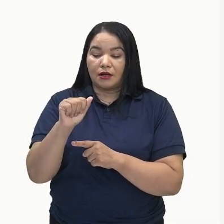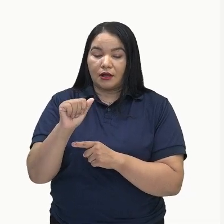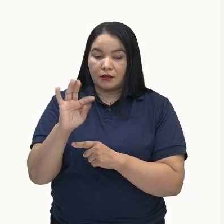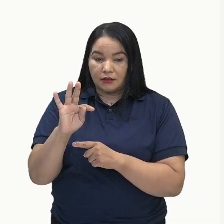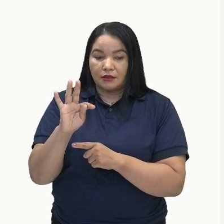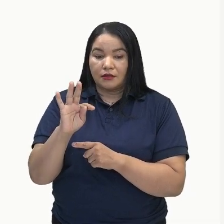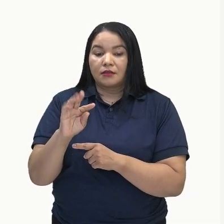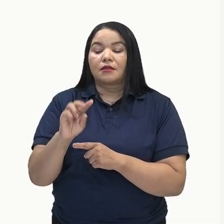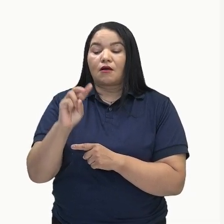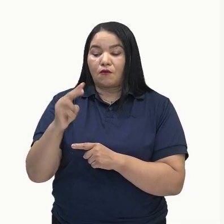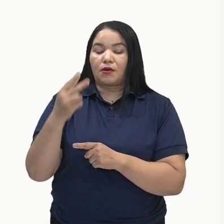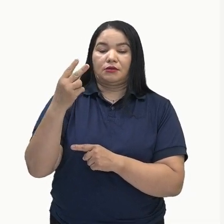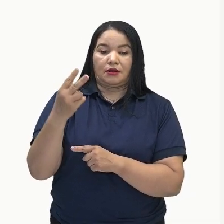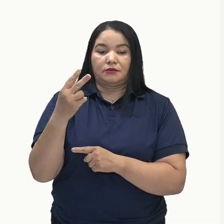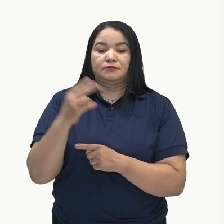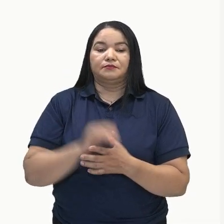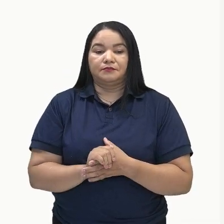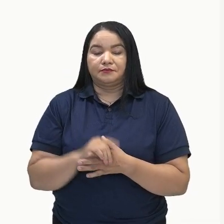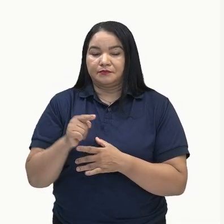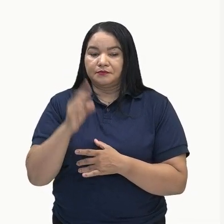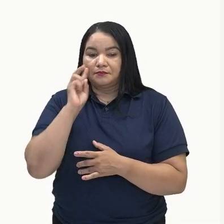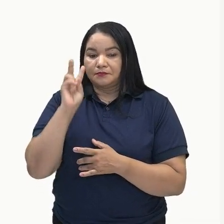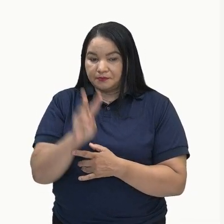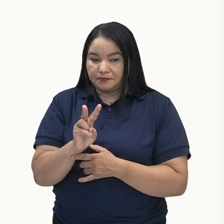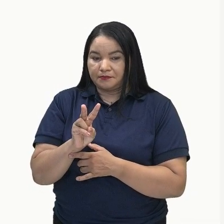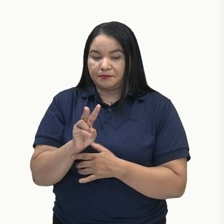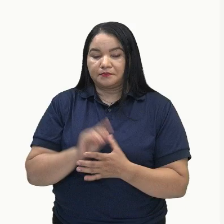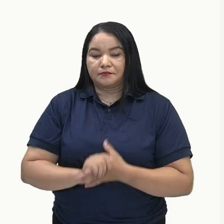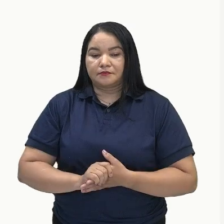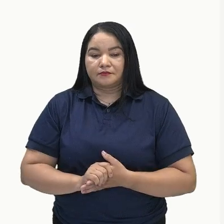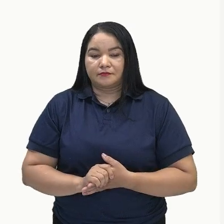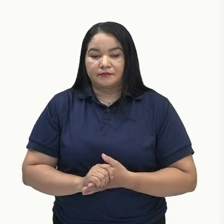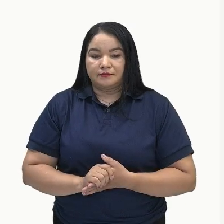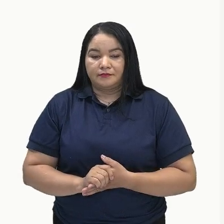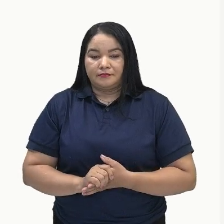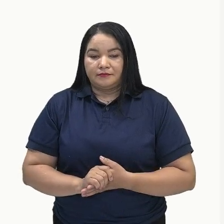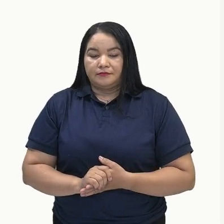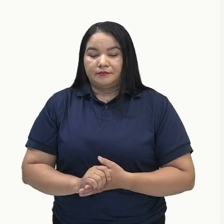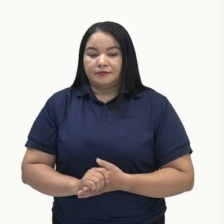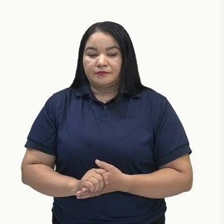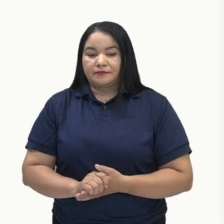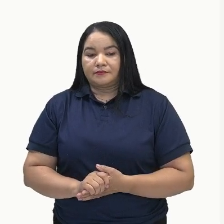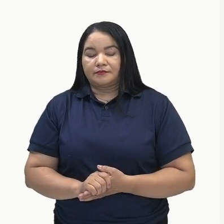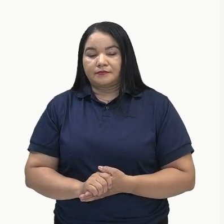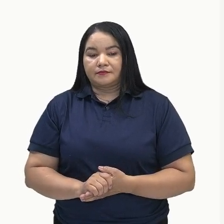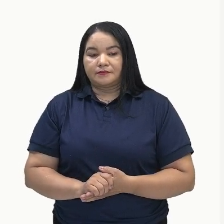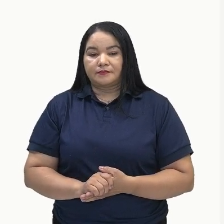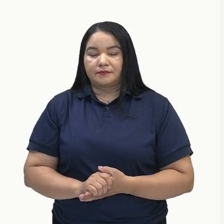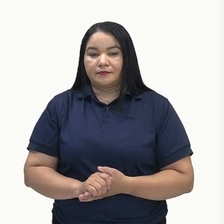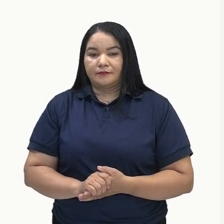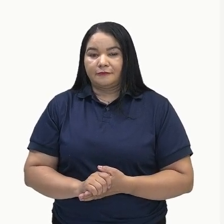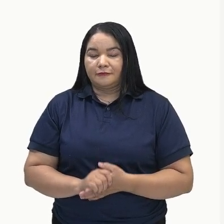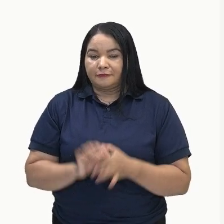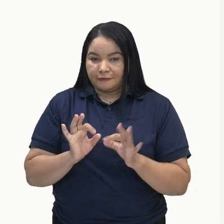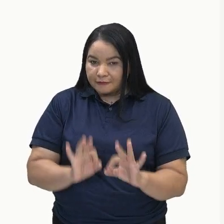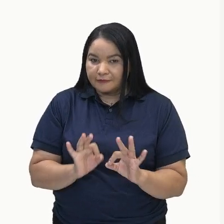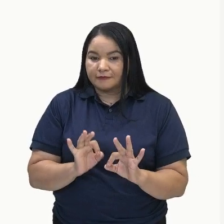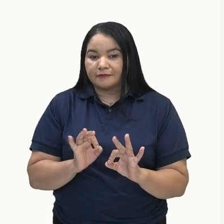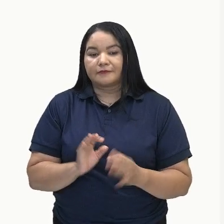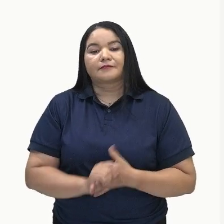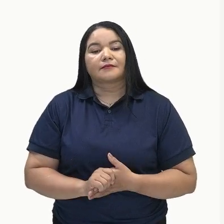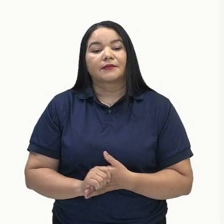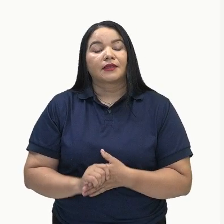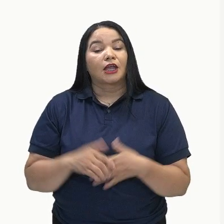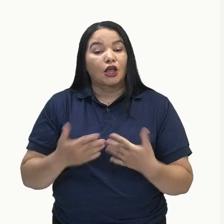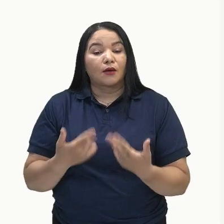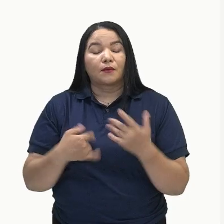enxergar melhor o que a gente está calculando, em vez de só de falar A quadrado é igual a B quadrado mais C quadrado, certo? Então, via